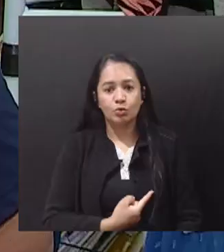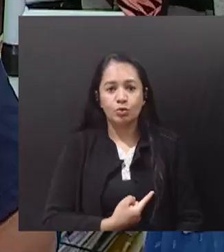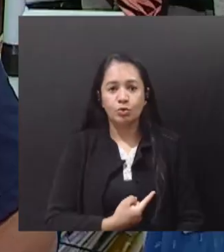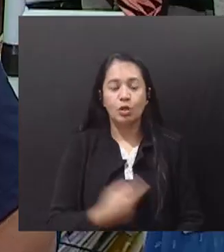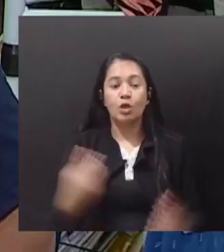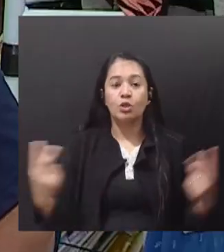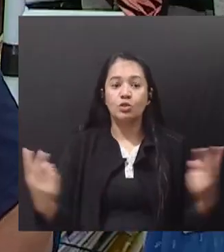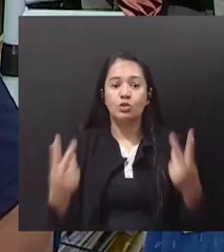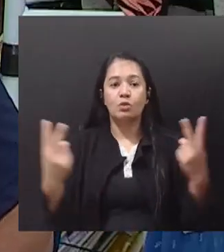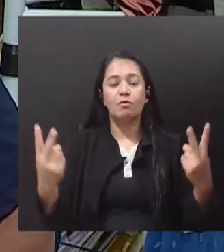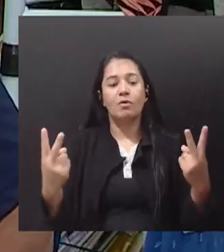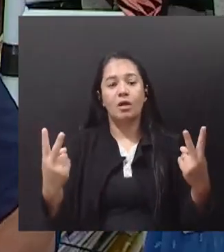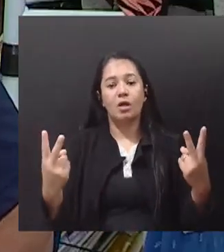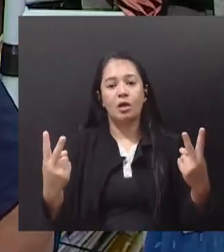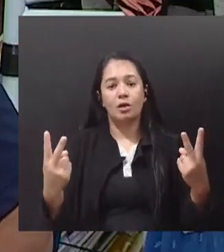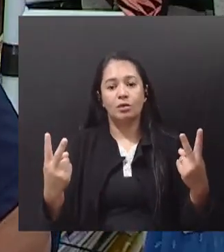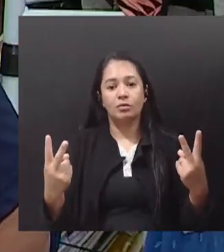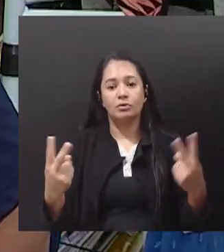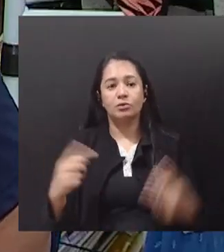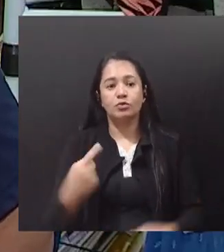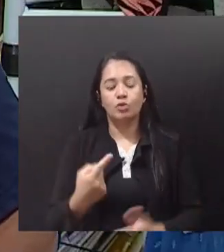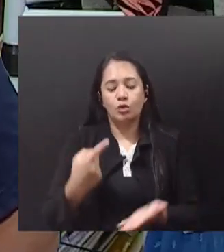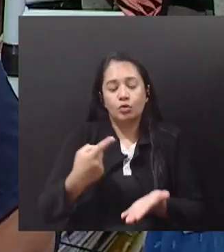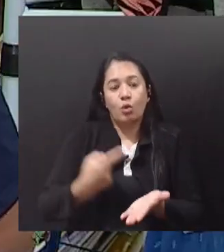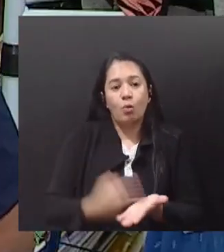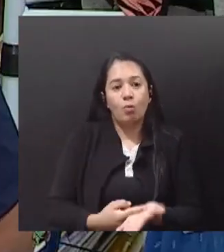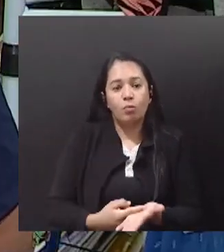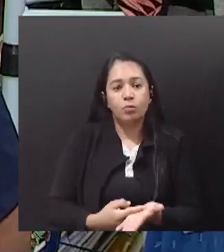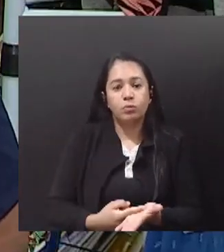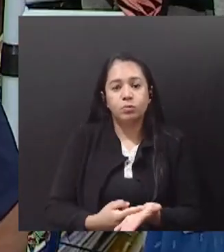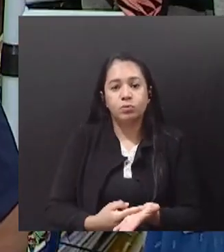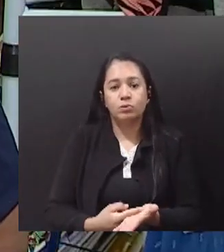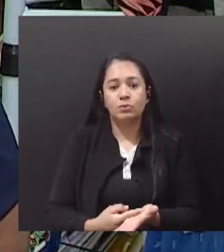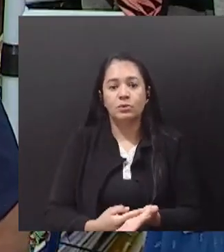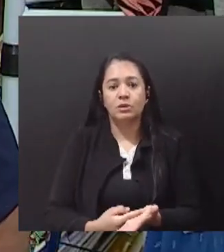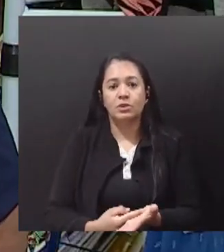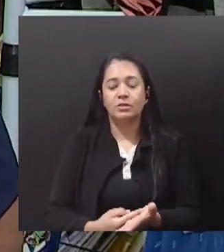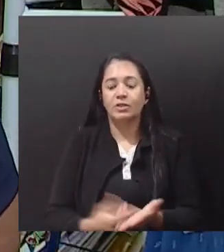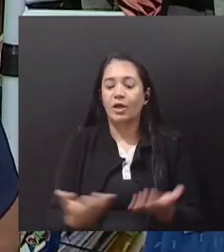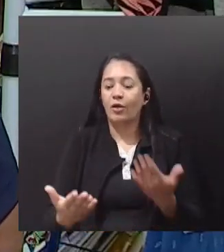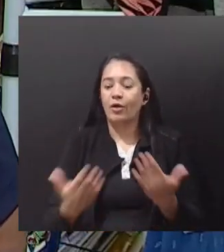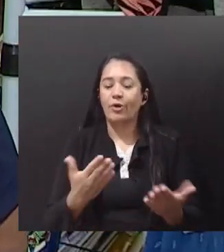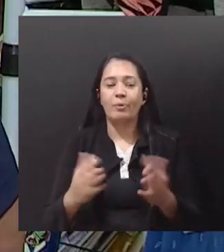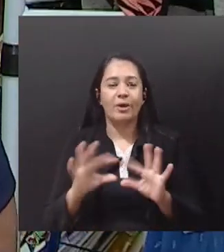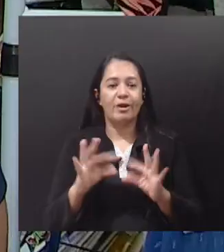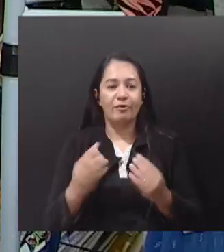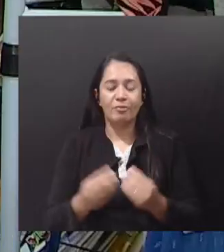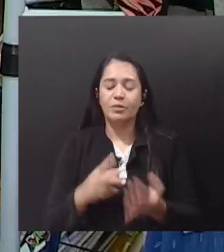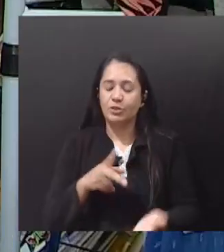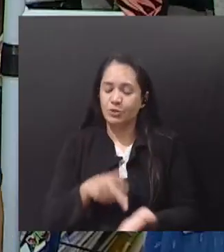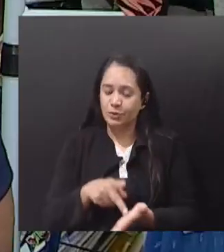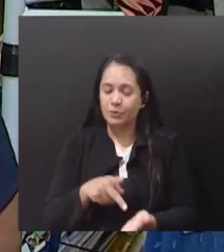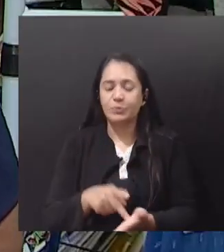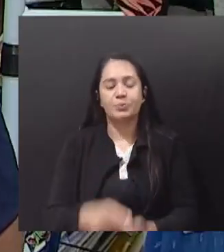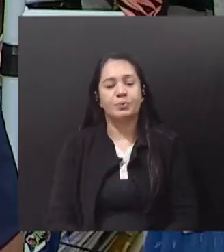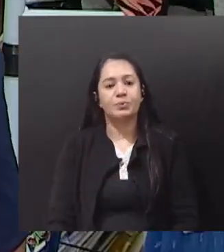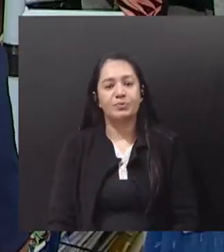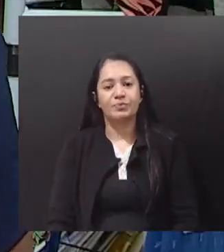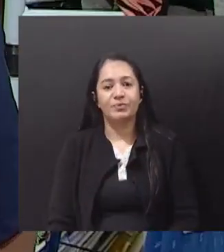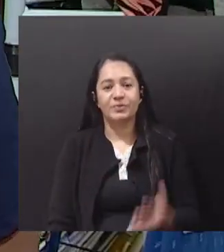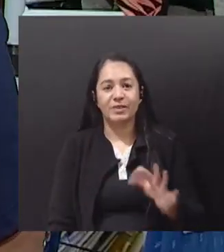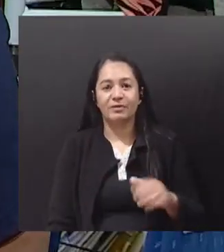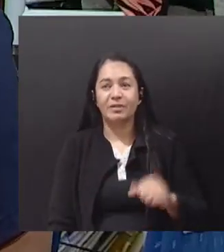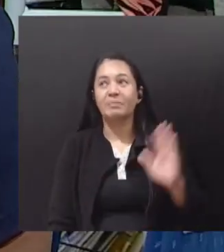aqui, qual o nosso compromisso, e viramos uma grande família mesmo, de verdade. Às vezes mais do